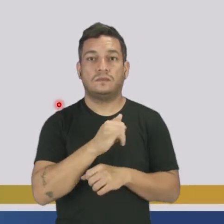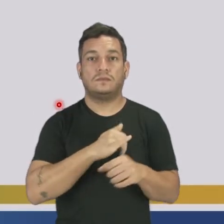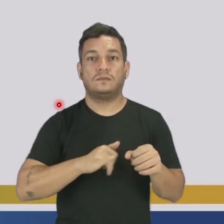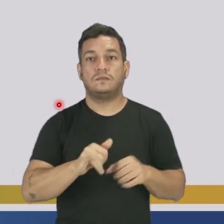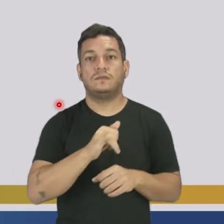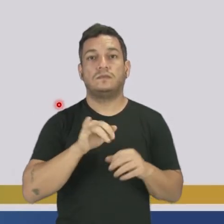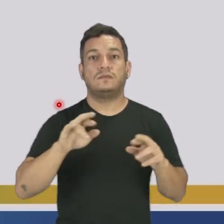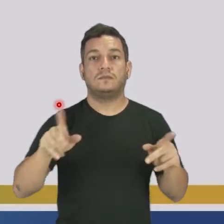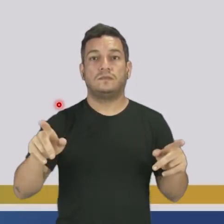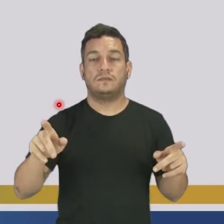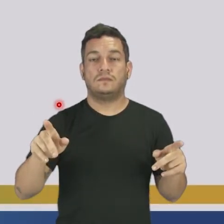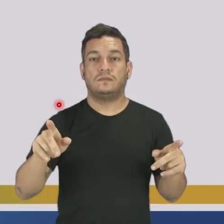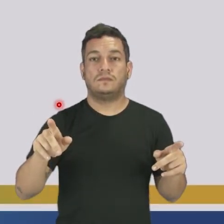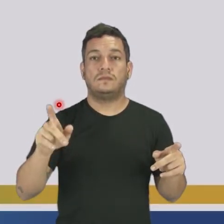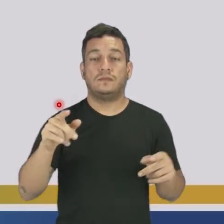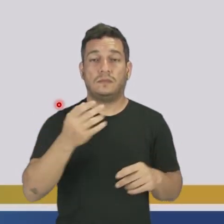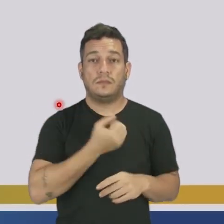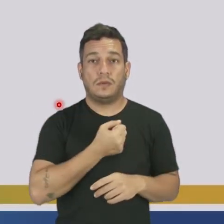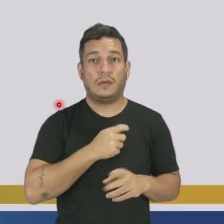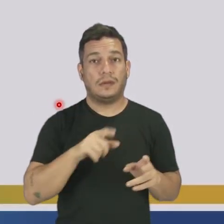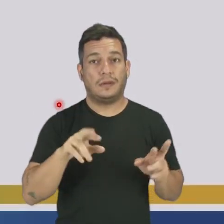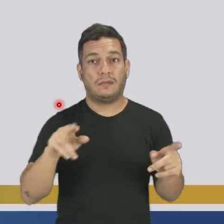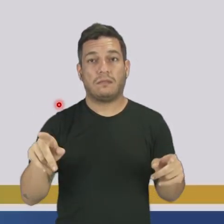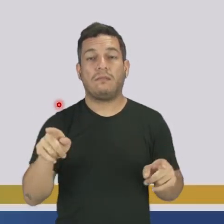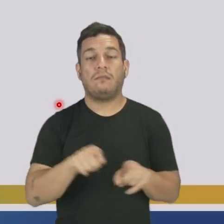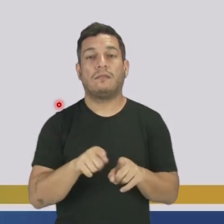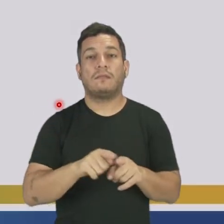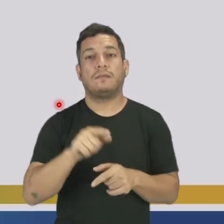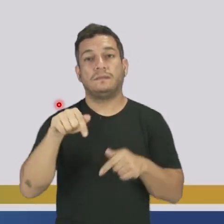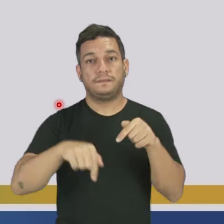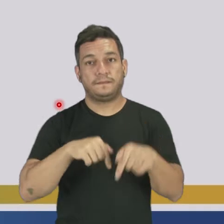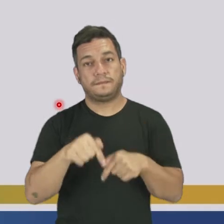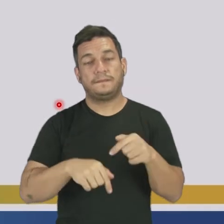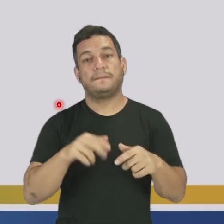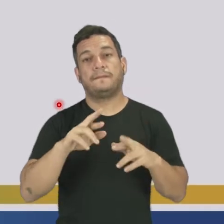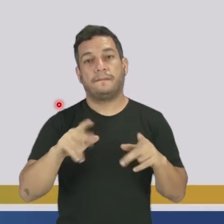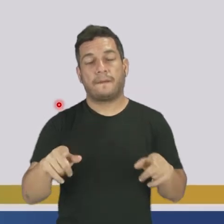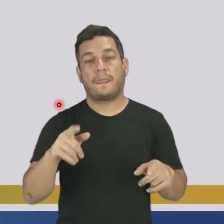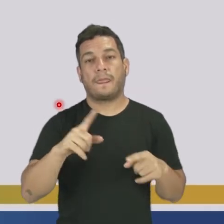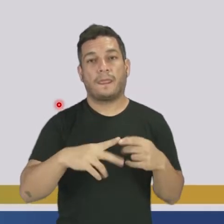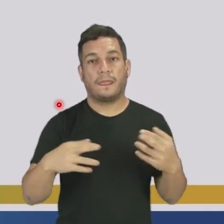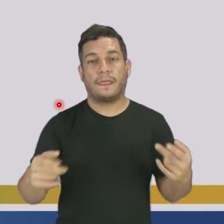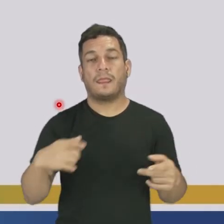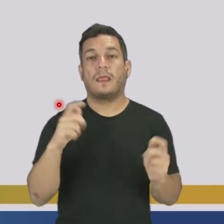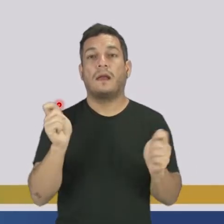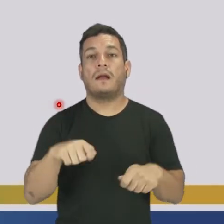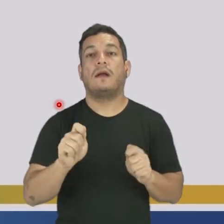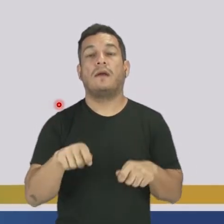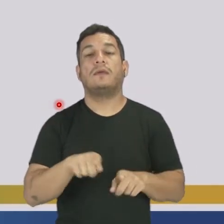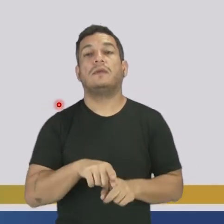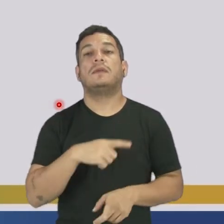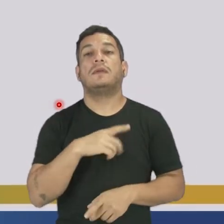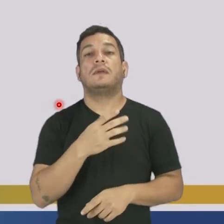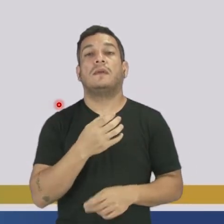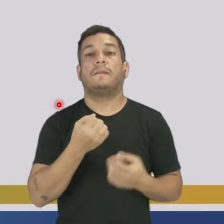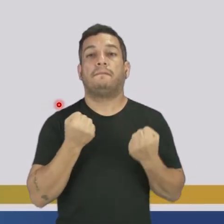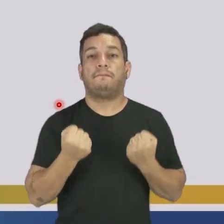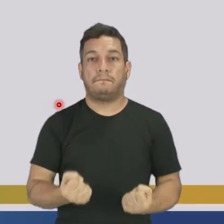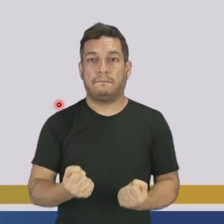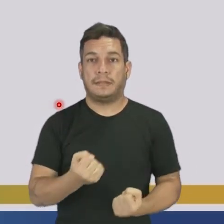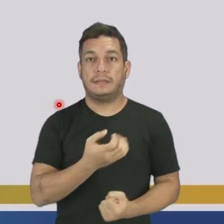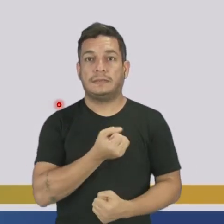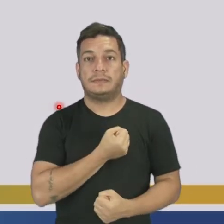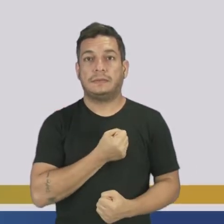diferente. Obviamente, se o número atômico é diferente, o elemento químico é diferente. Porém, é possível que eles tenham o mesmo número de massa. Para